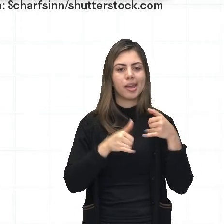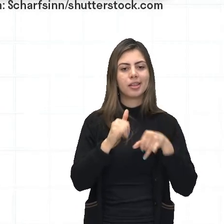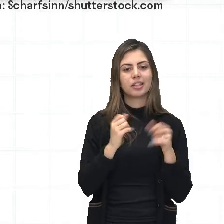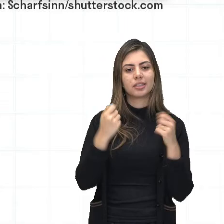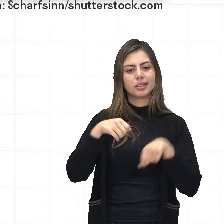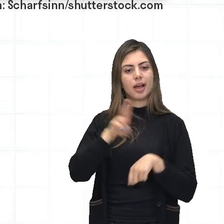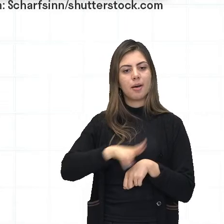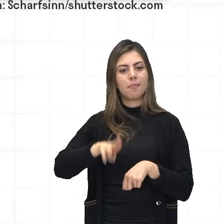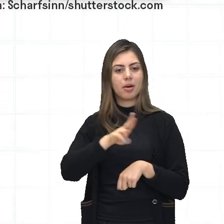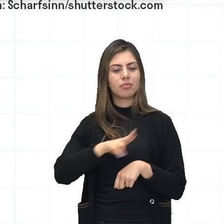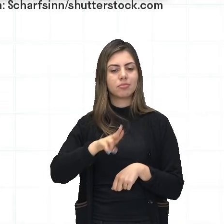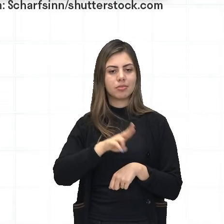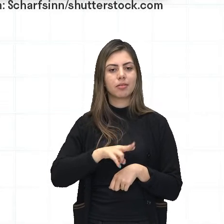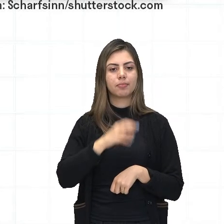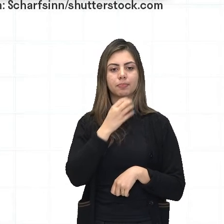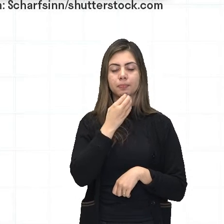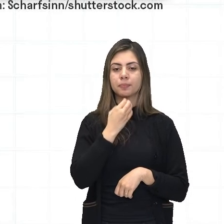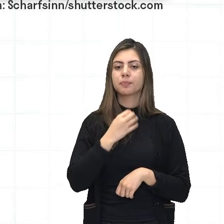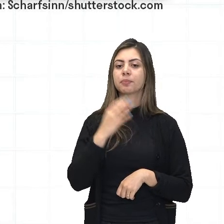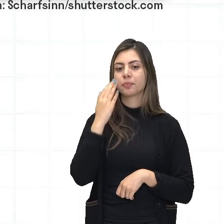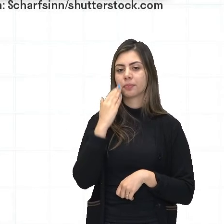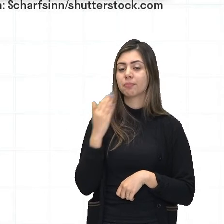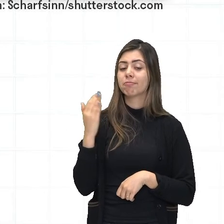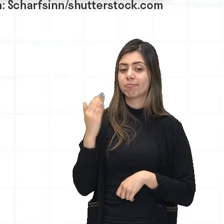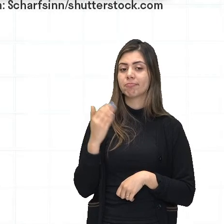né? Que é essa